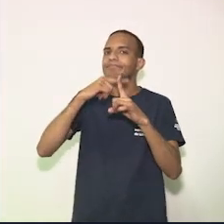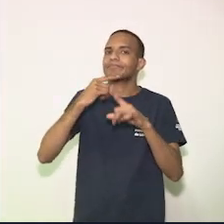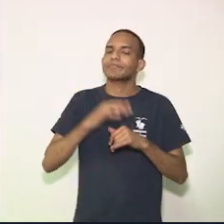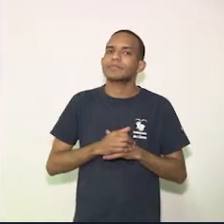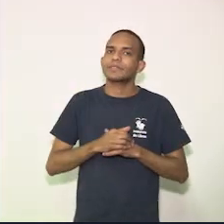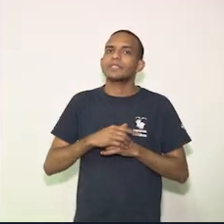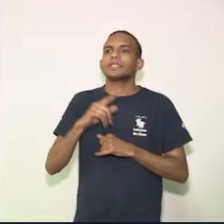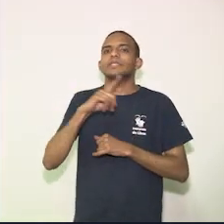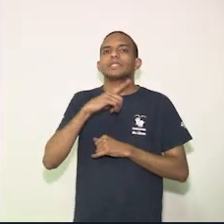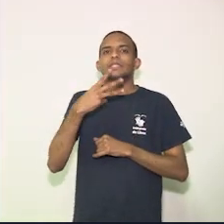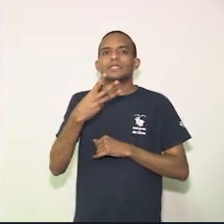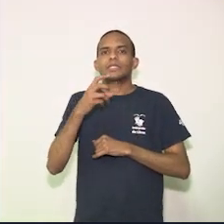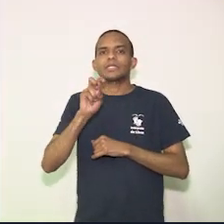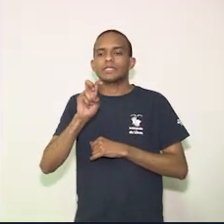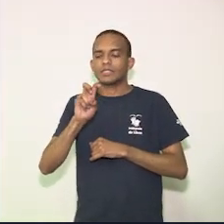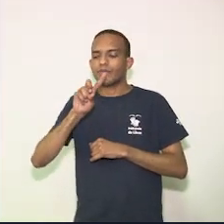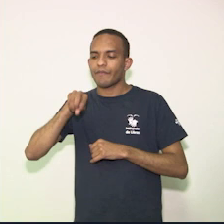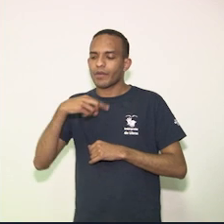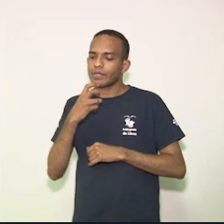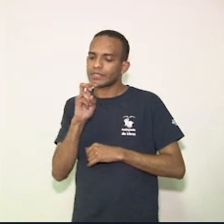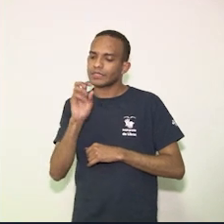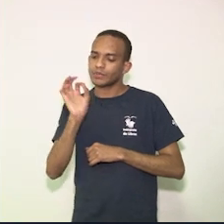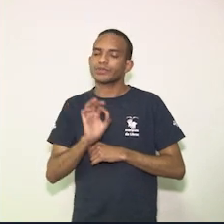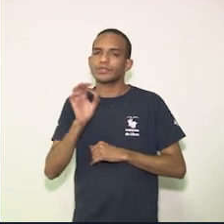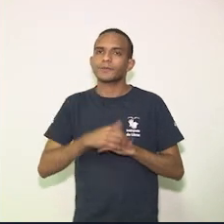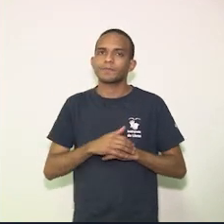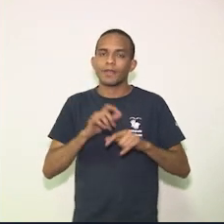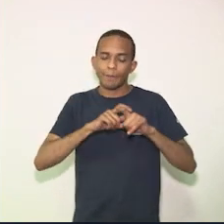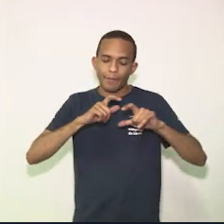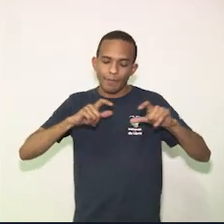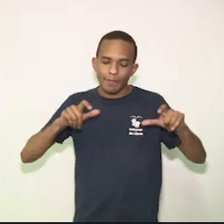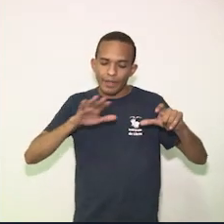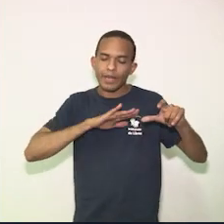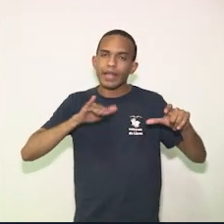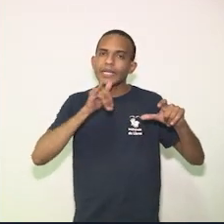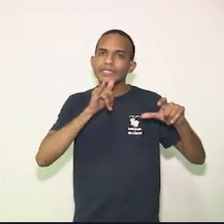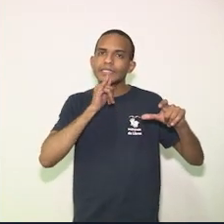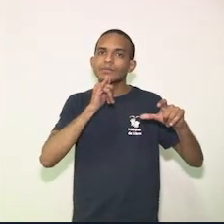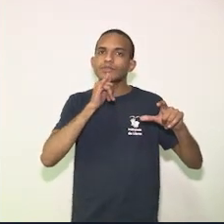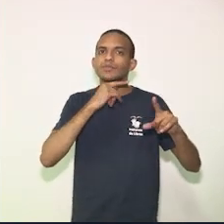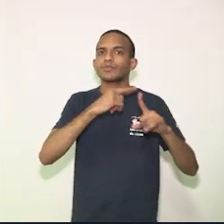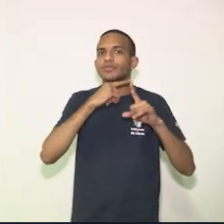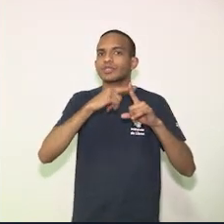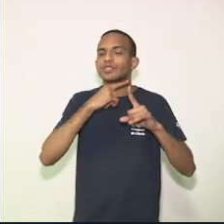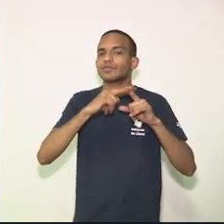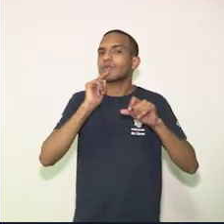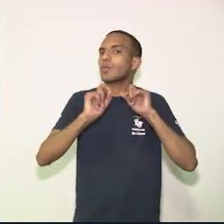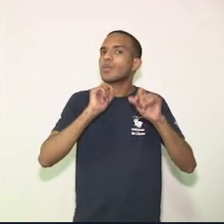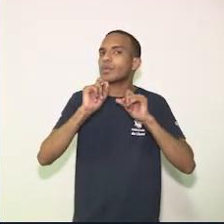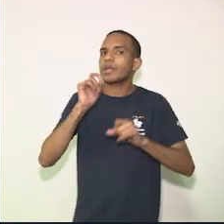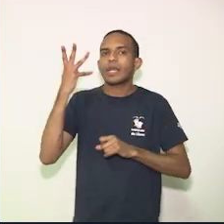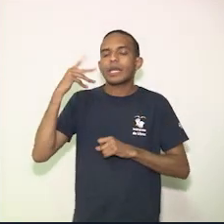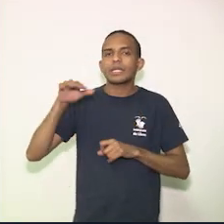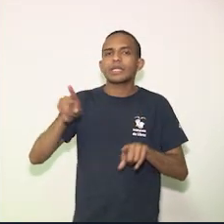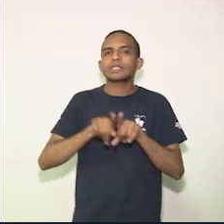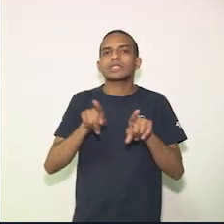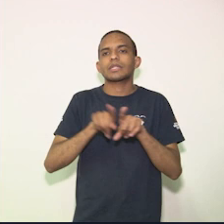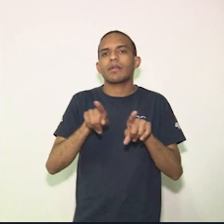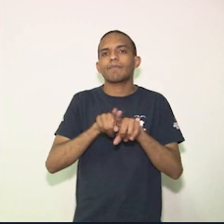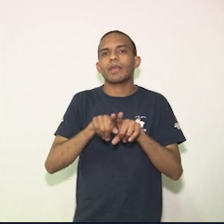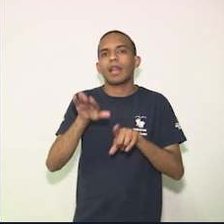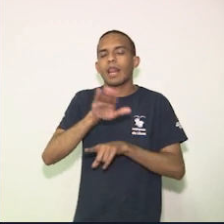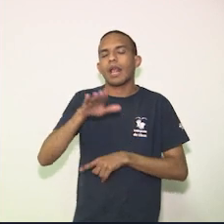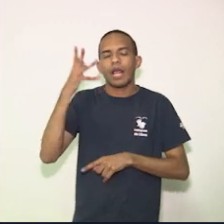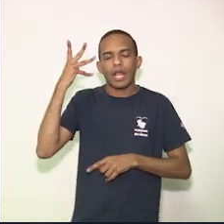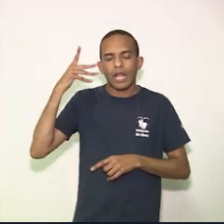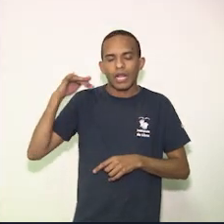taxa de 35,5%. A maior proporção, por exemplo, de soropositivos é entre crianças e